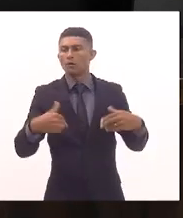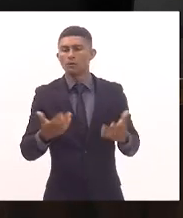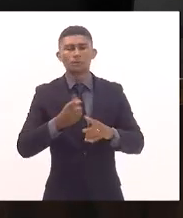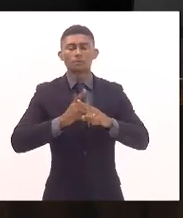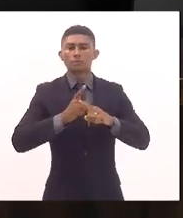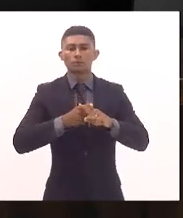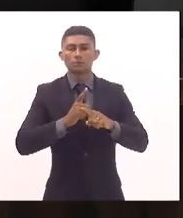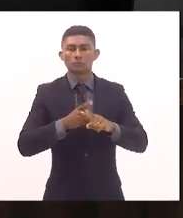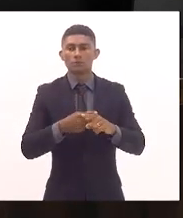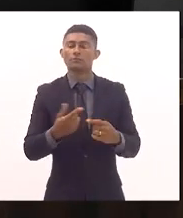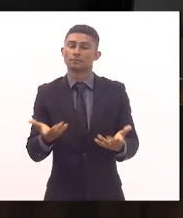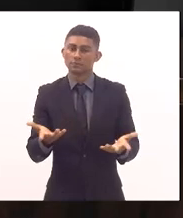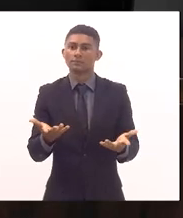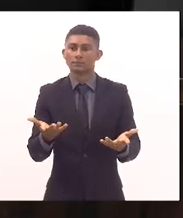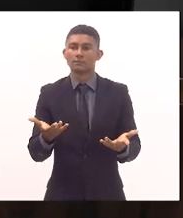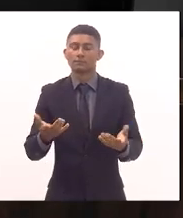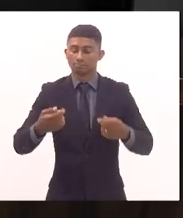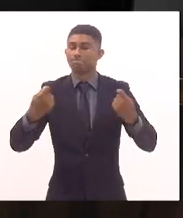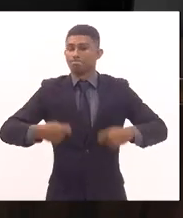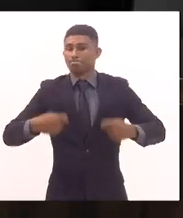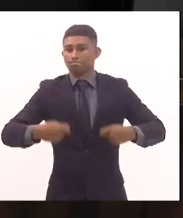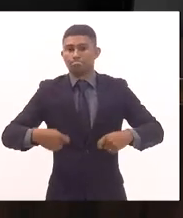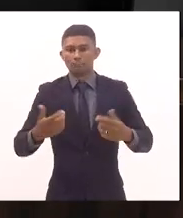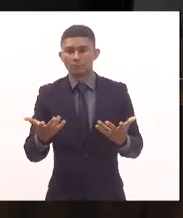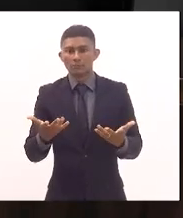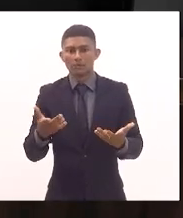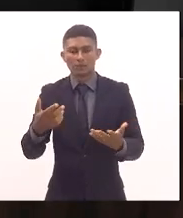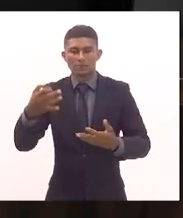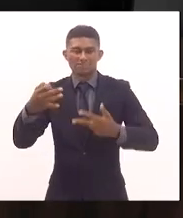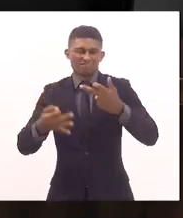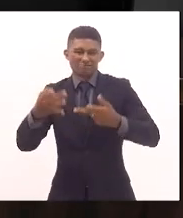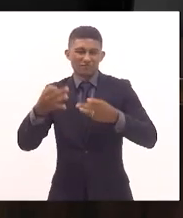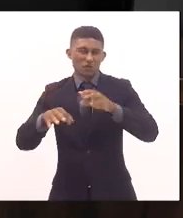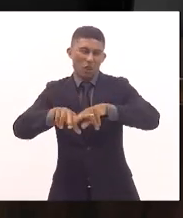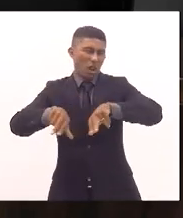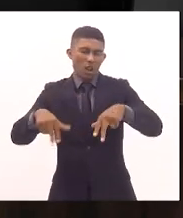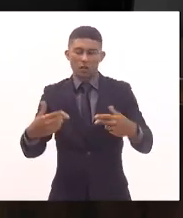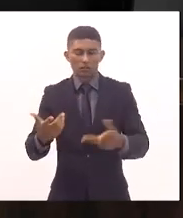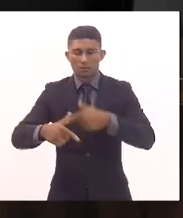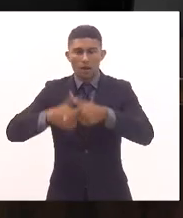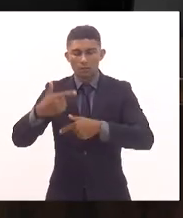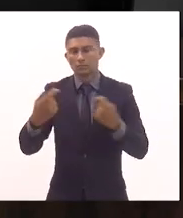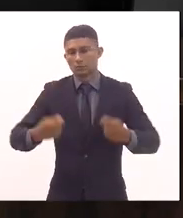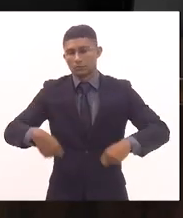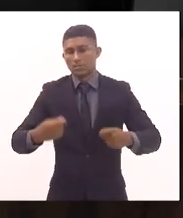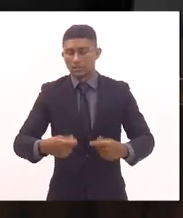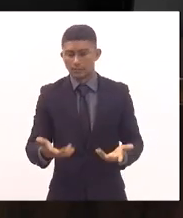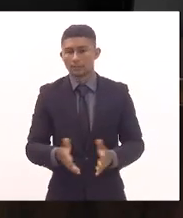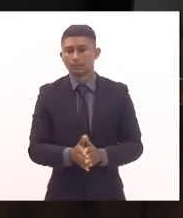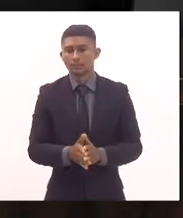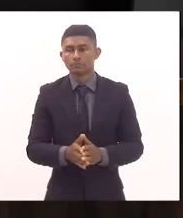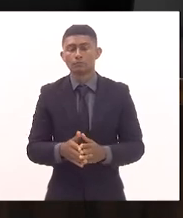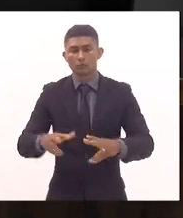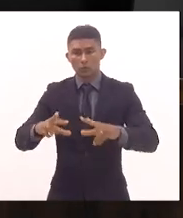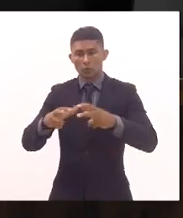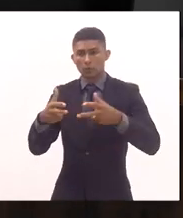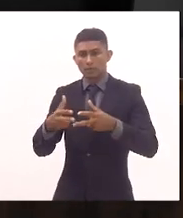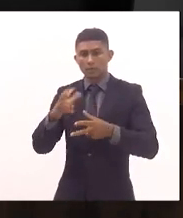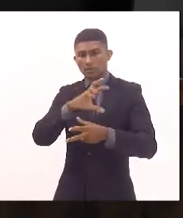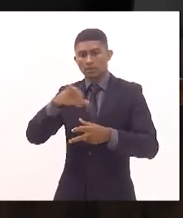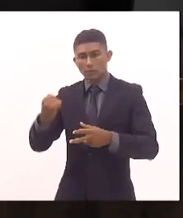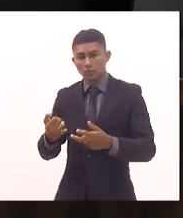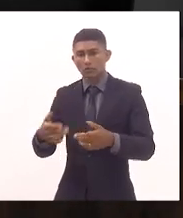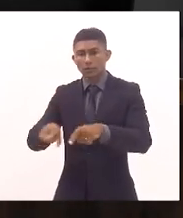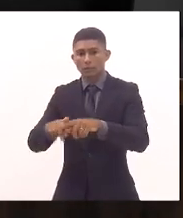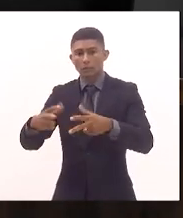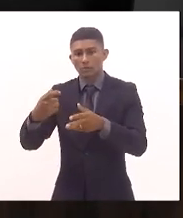crescente informatização dos serviços extrajudiciais, pendendo de pareceres das comissões de Constituição e Justiça, Tributação e Orçamento.